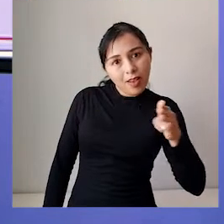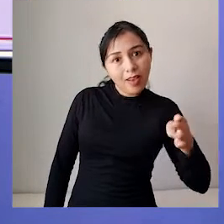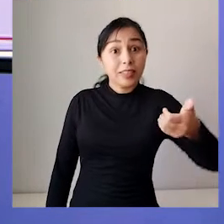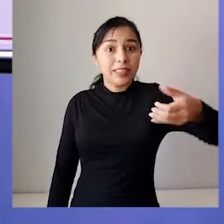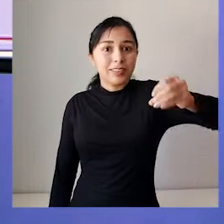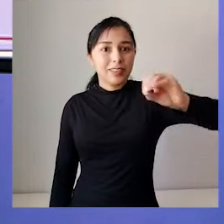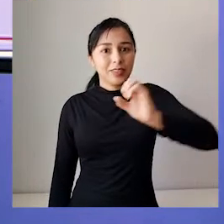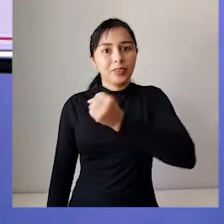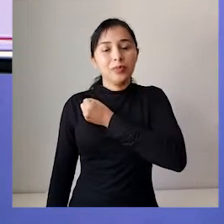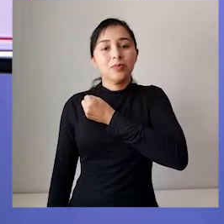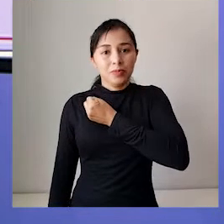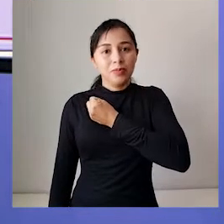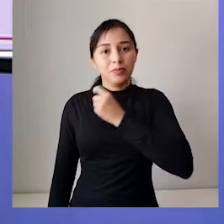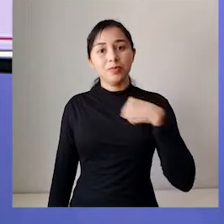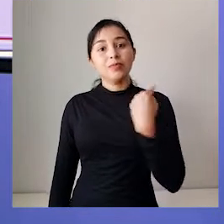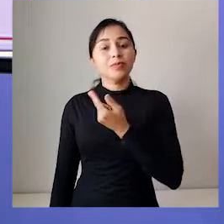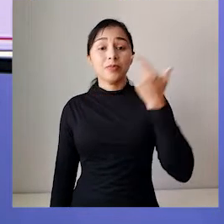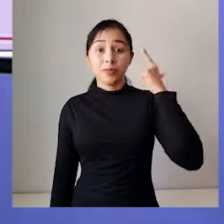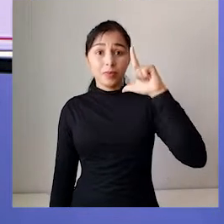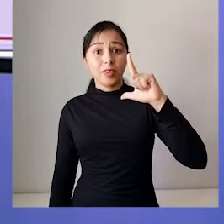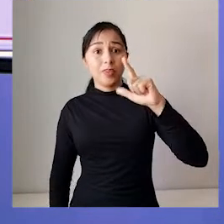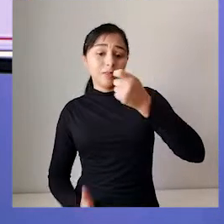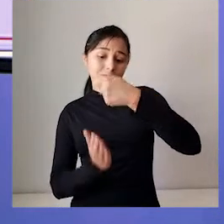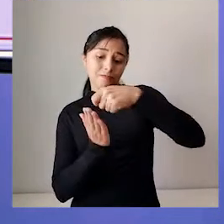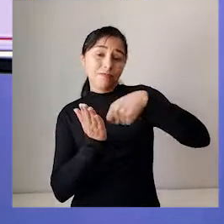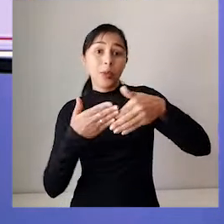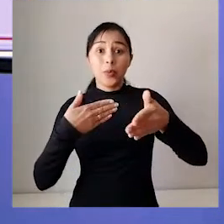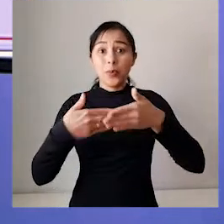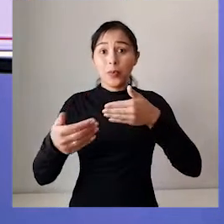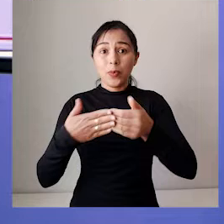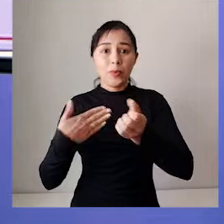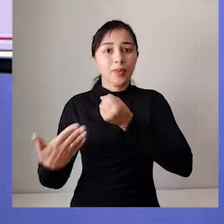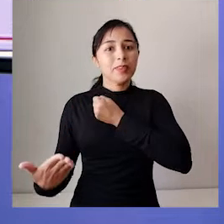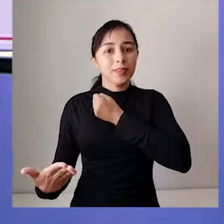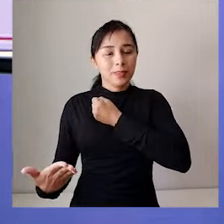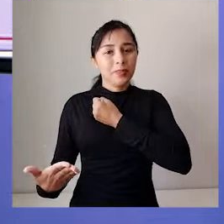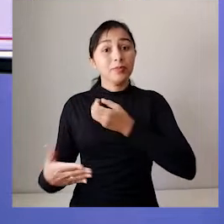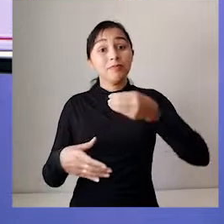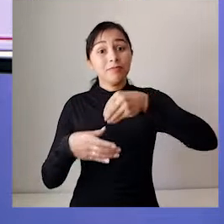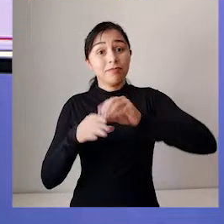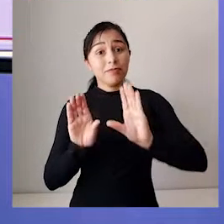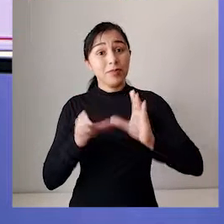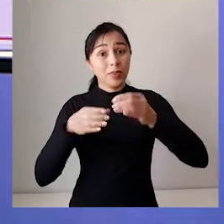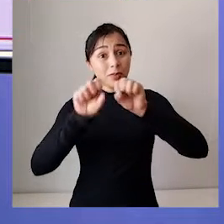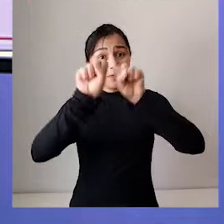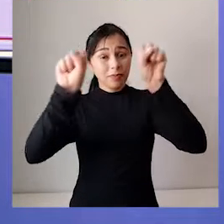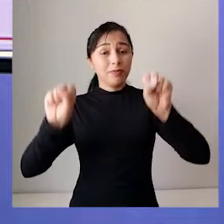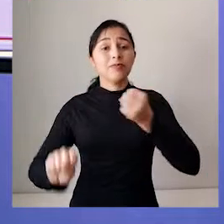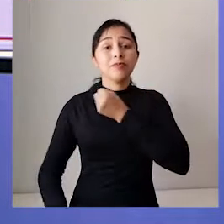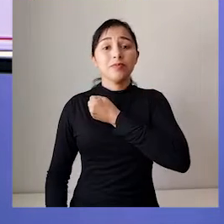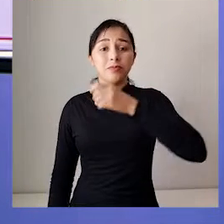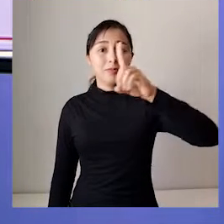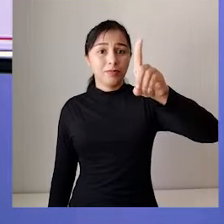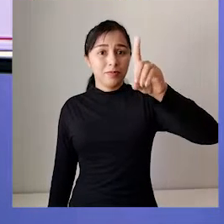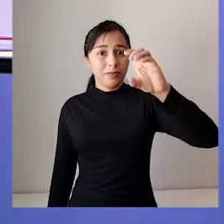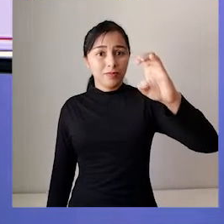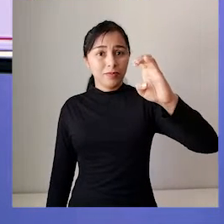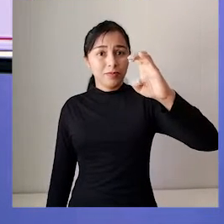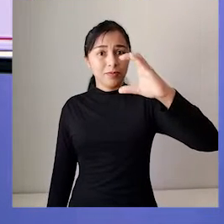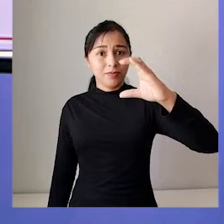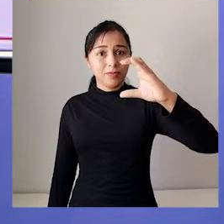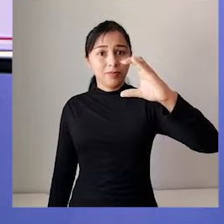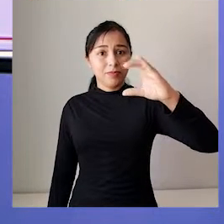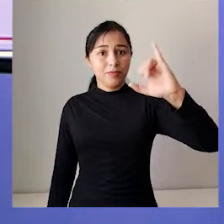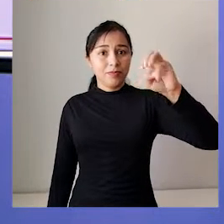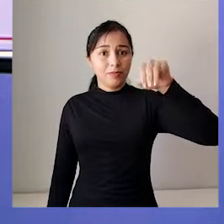10 algarismos, nós conseguimos escrever qualquer número no sistema de numeração decimal. E a partir desses